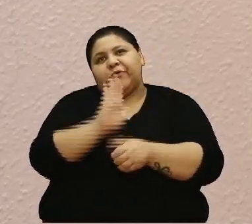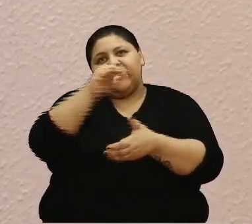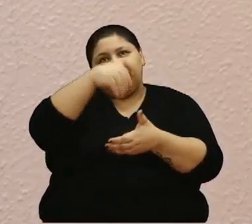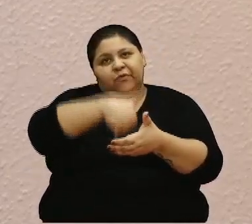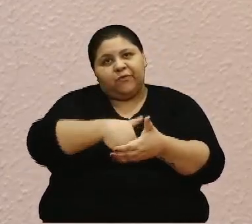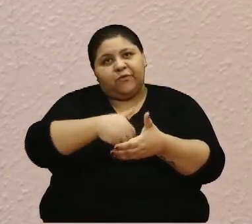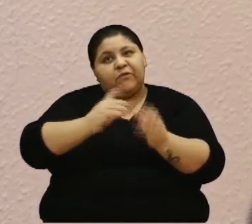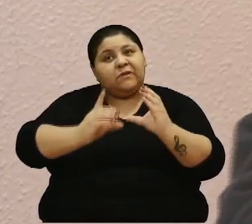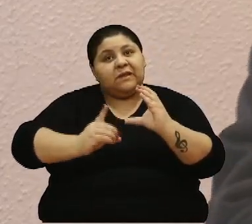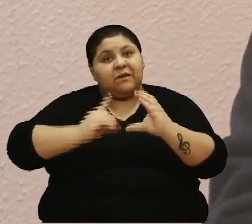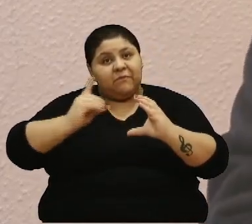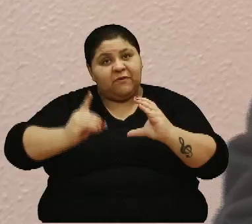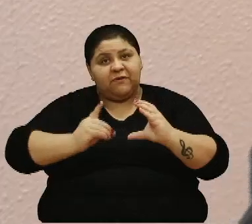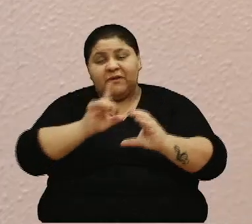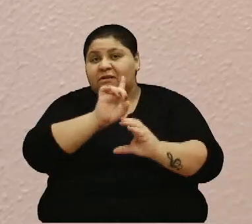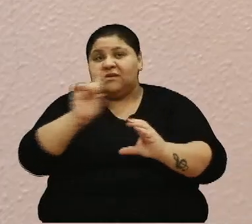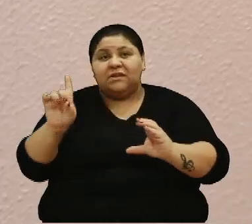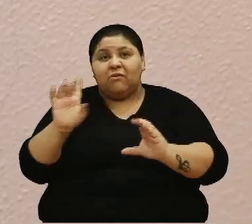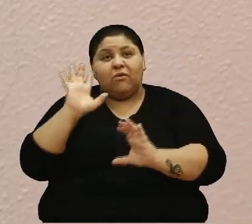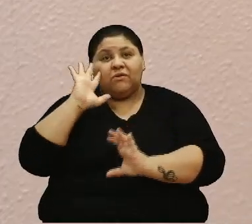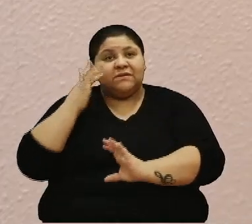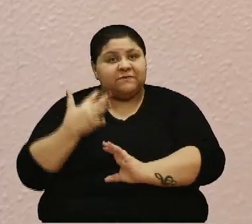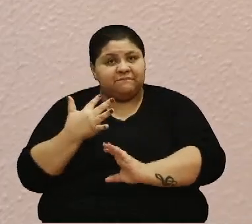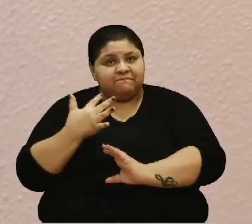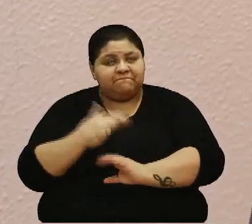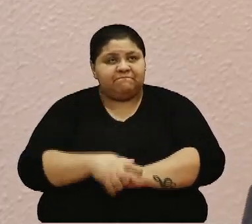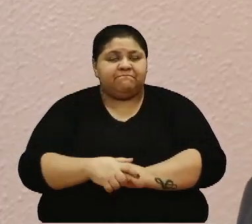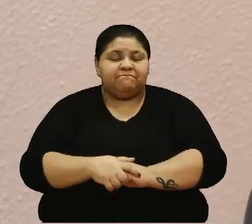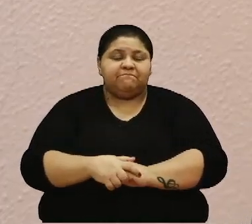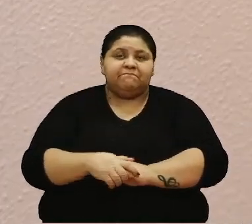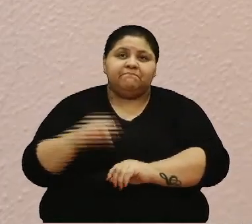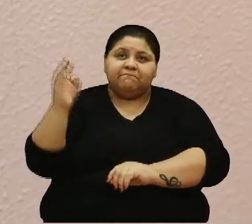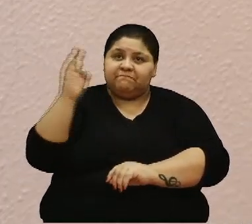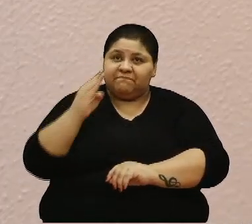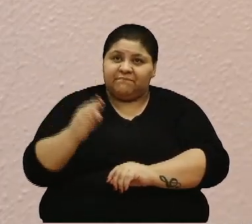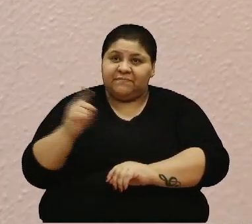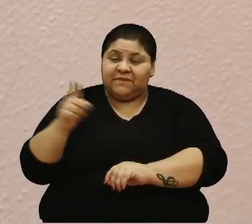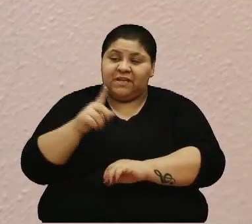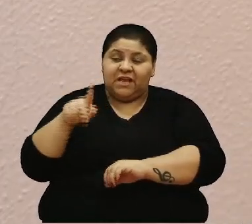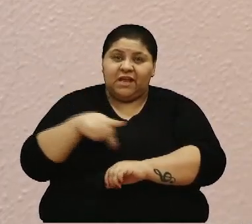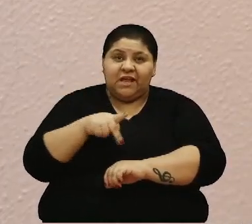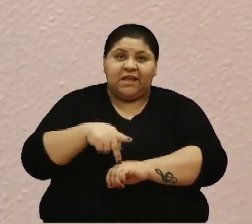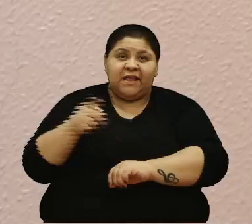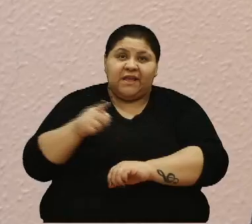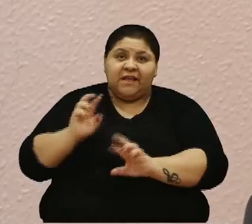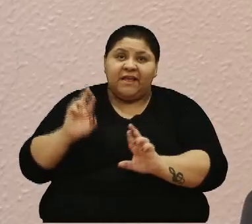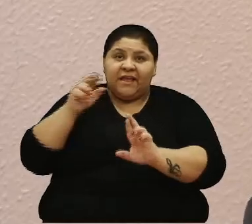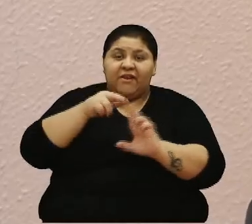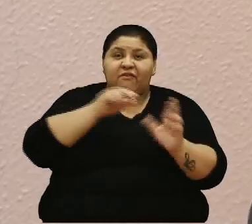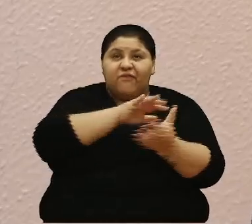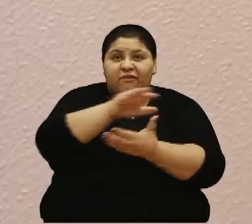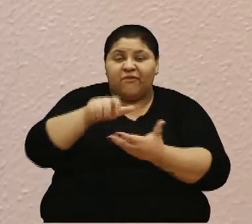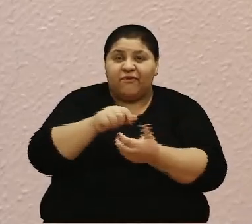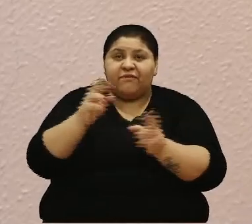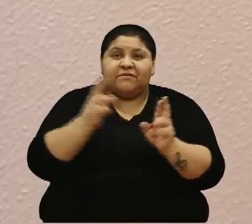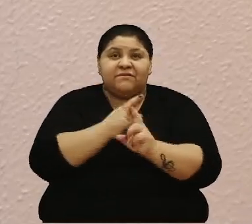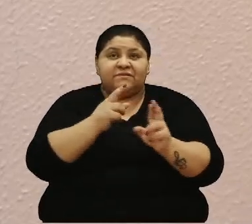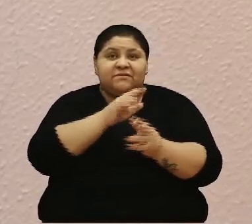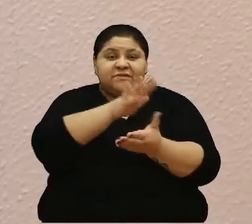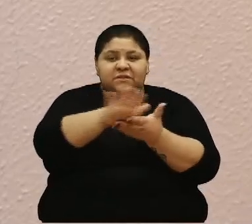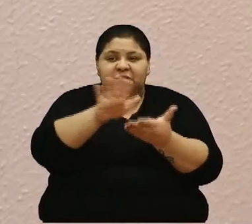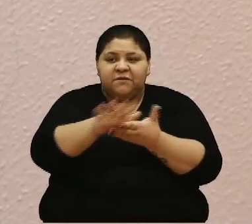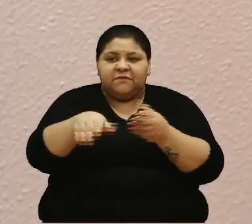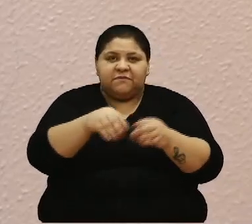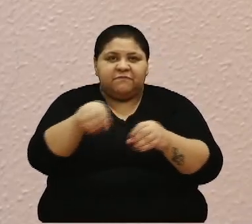Câmara dos Deputados. E não foi isso que aconteceu. O Brasil é um país que é referência no mundo em relação à produção de